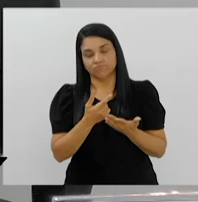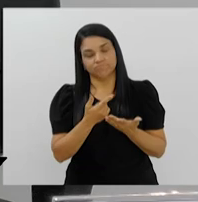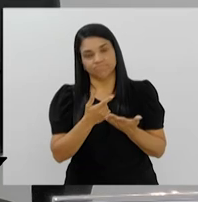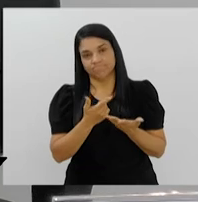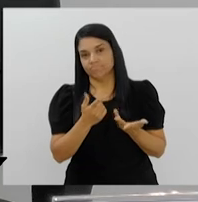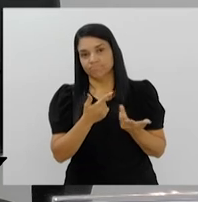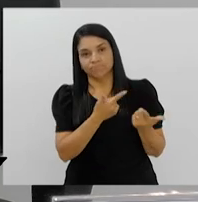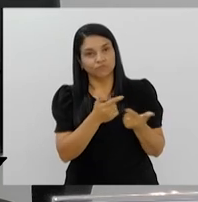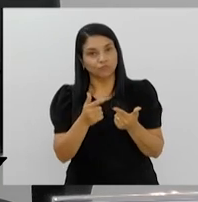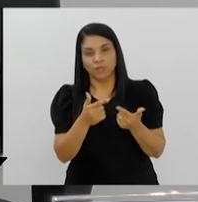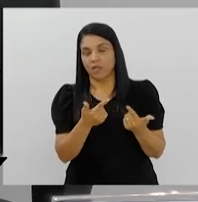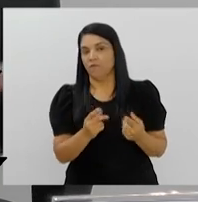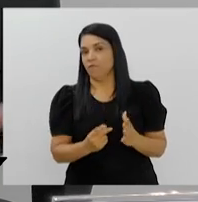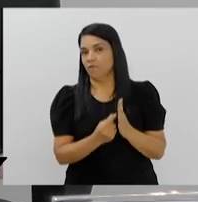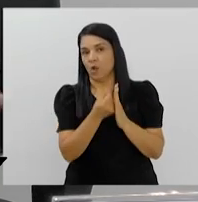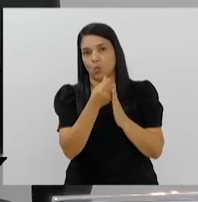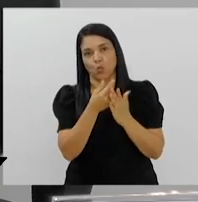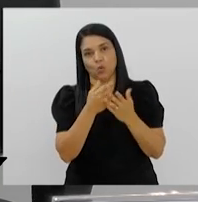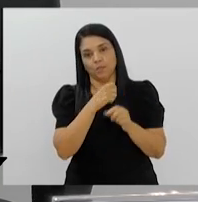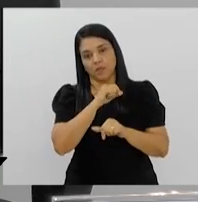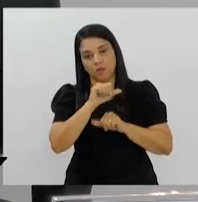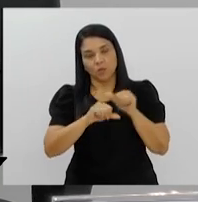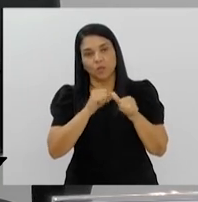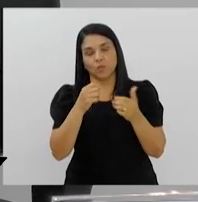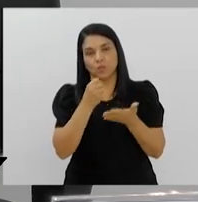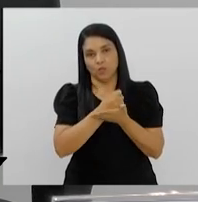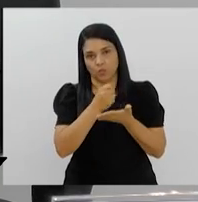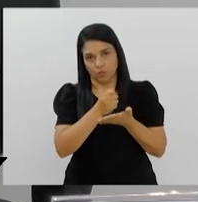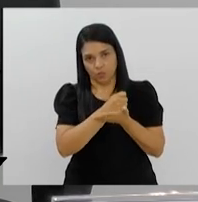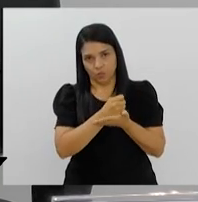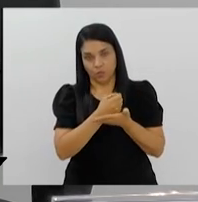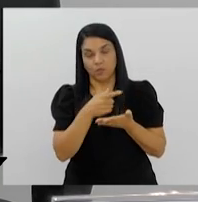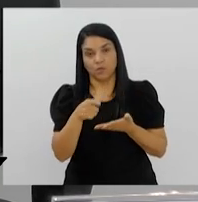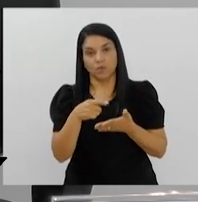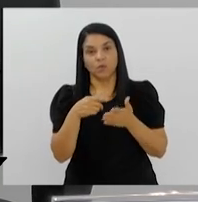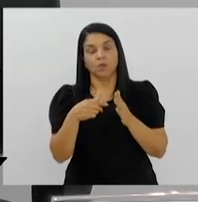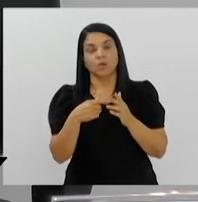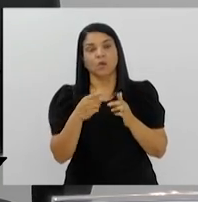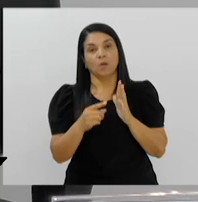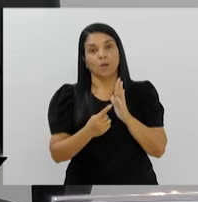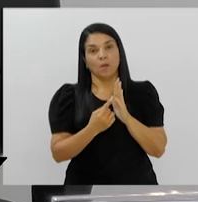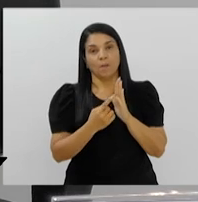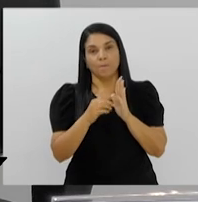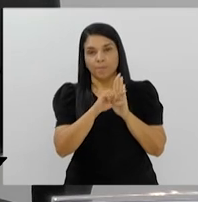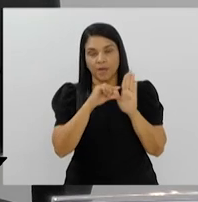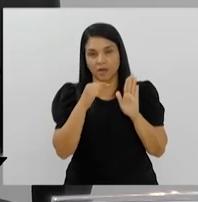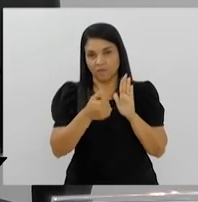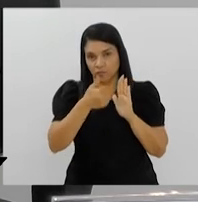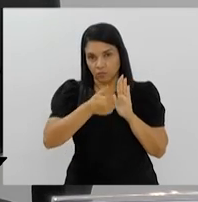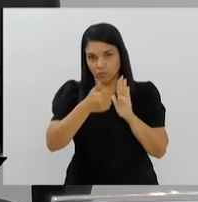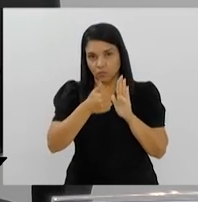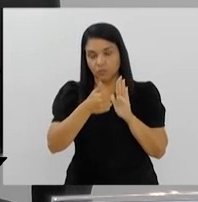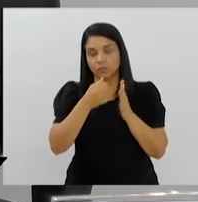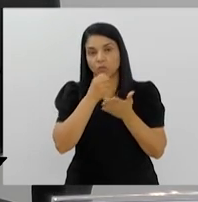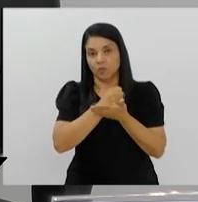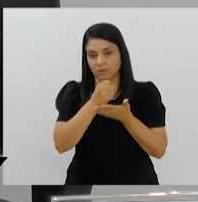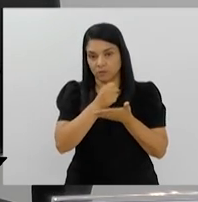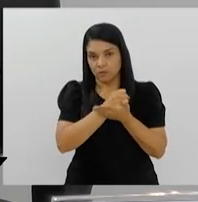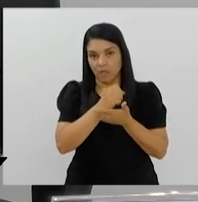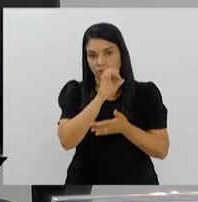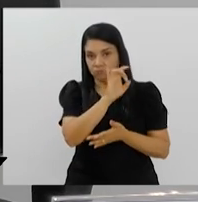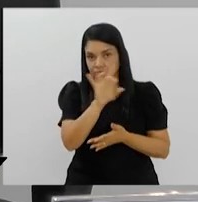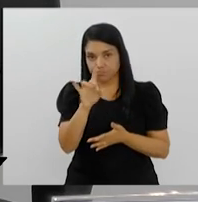né no ato da Renovação parágrafo único fala assim os produtos de que trata o capot contratados individualmente